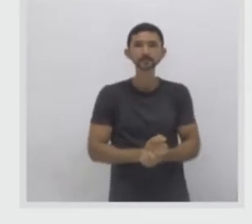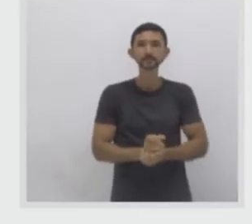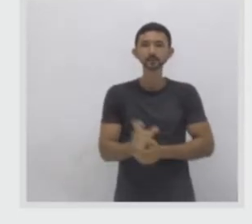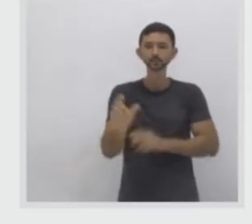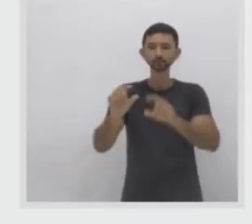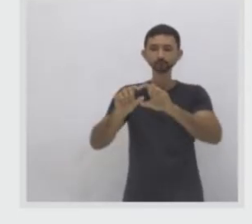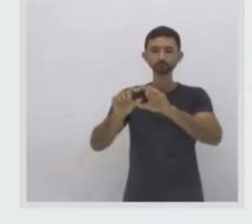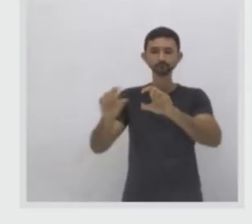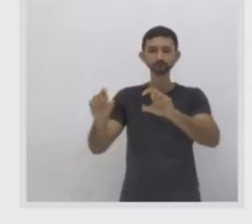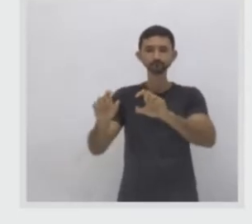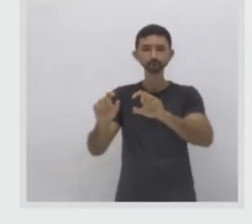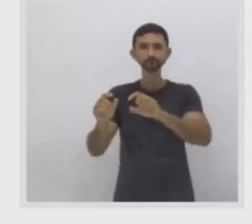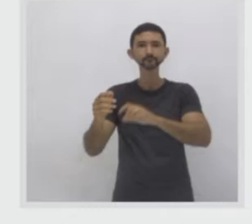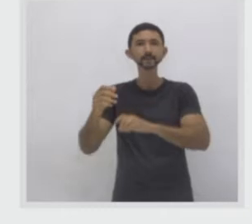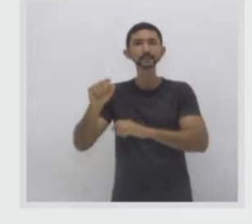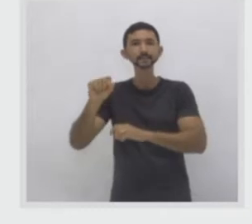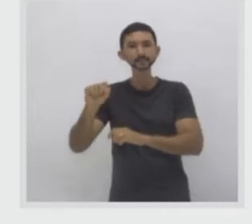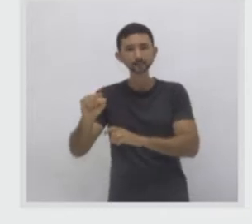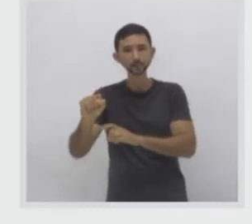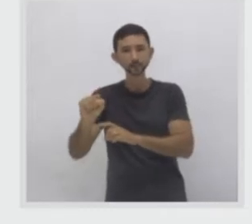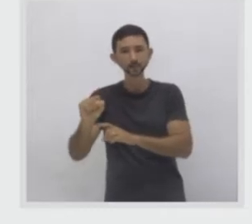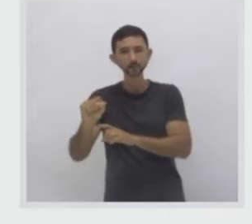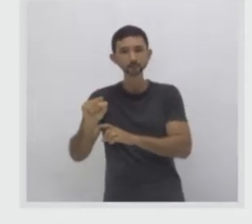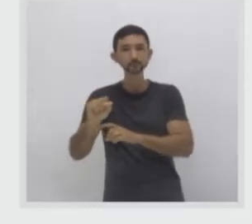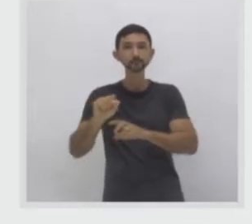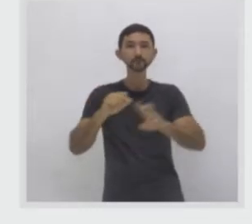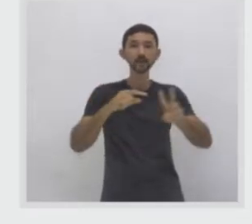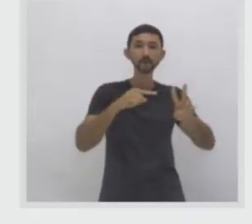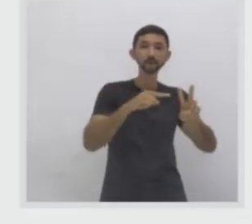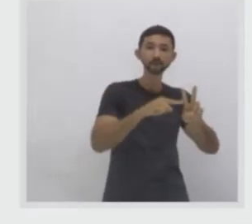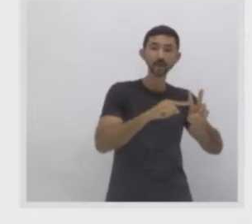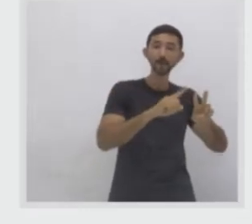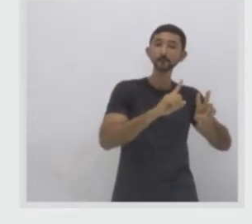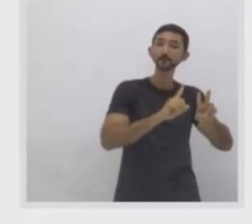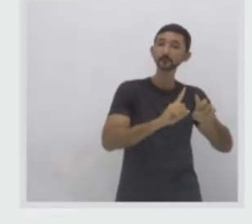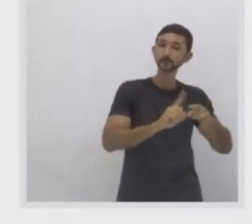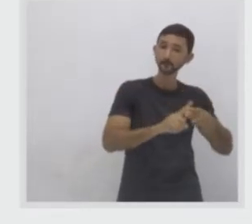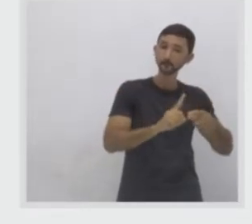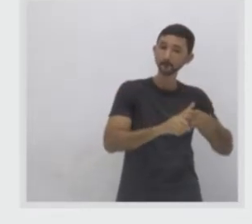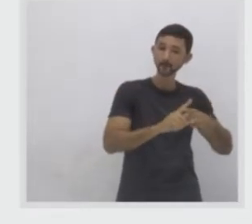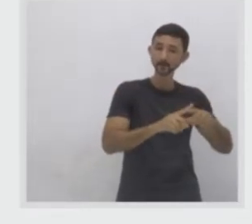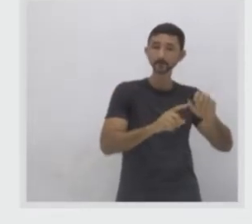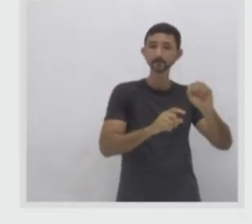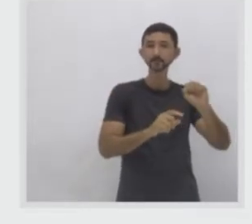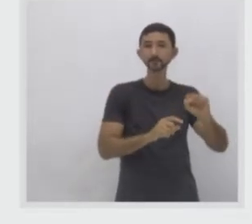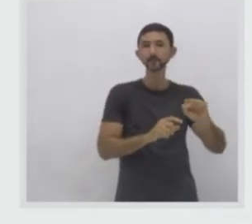singular, logo o meu verbo tem que estar o quê? No singular.